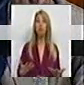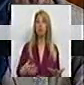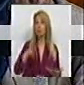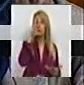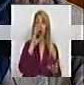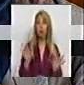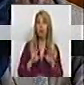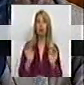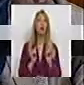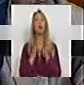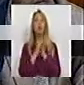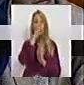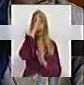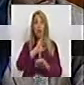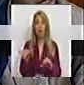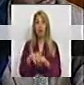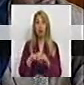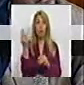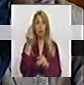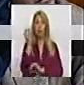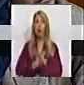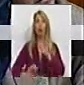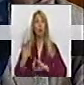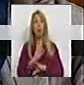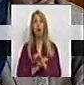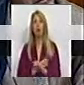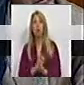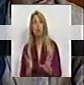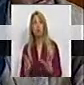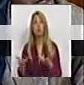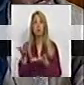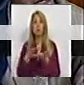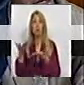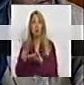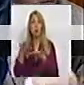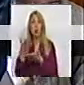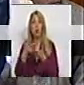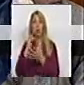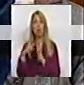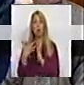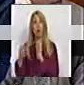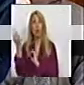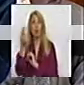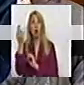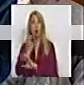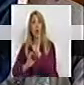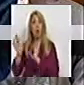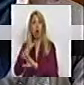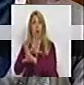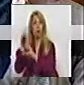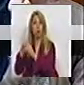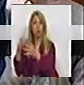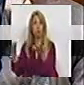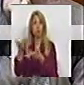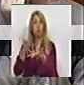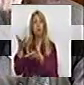todos os governos que fazem parte da União Europeia, negocia no quadro da União Europeia.